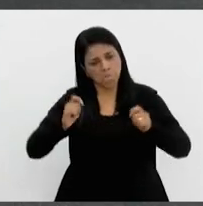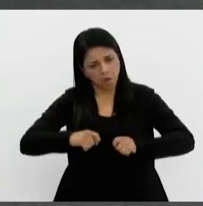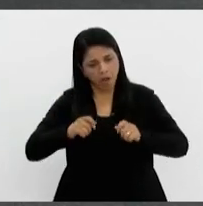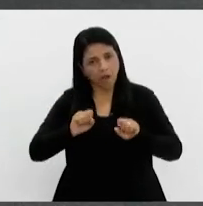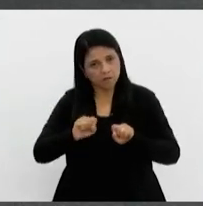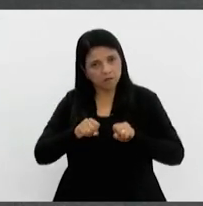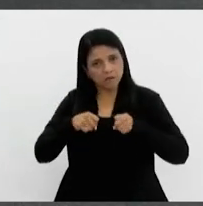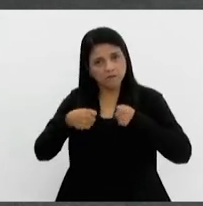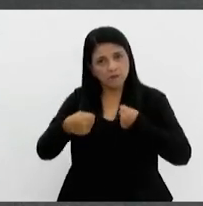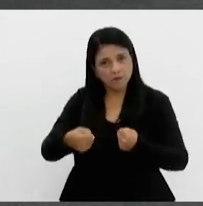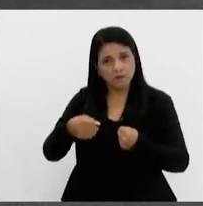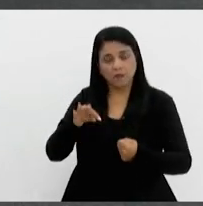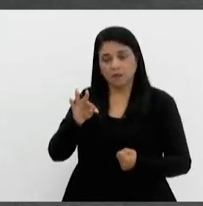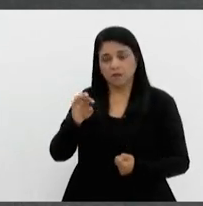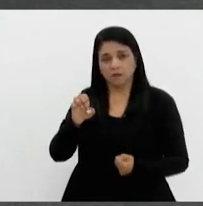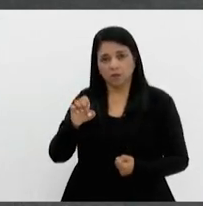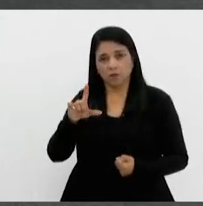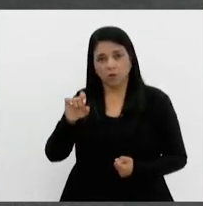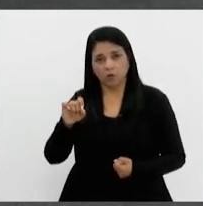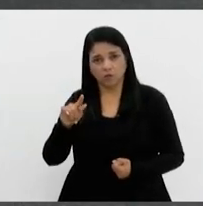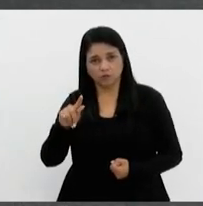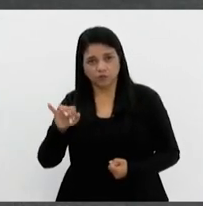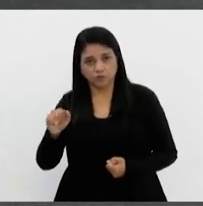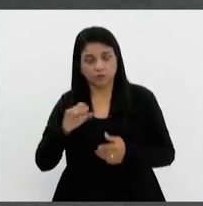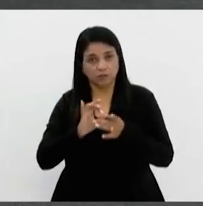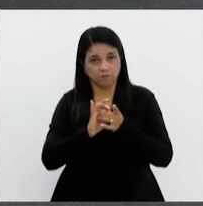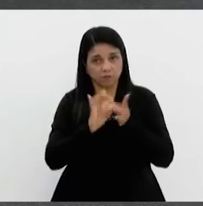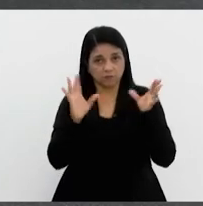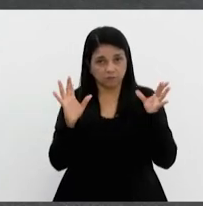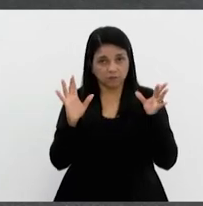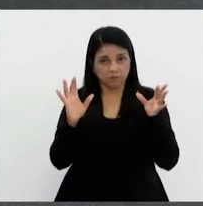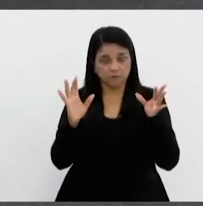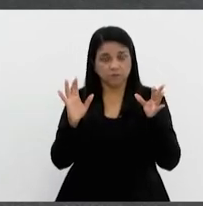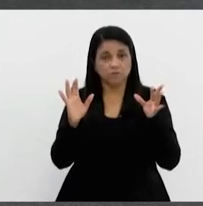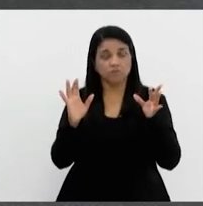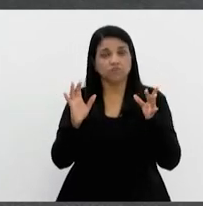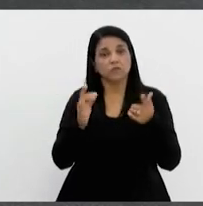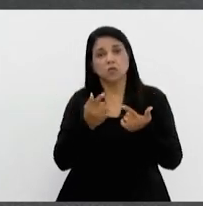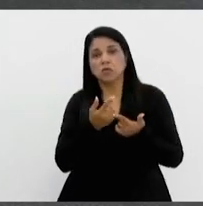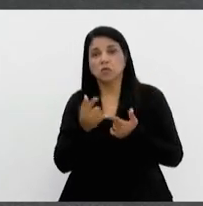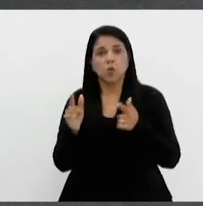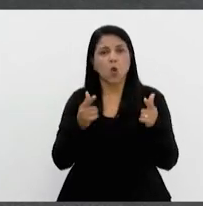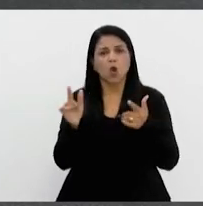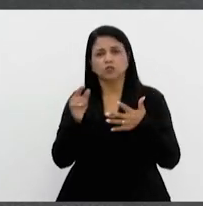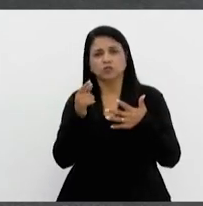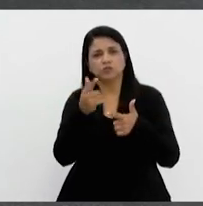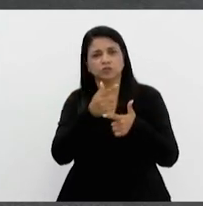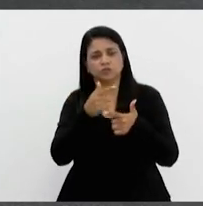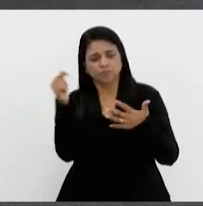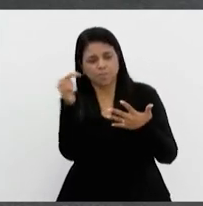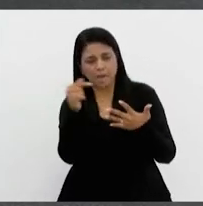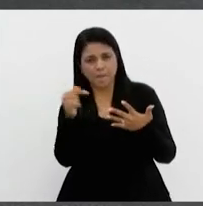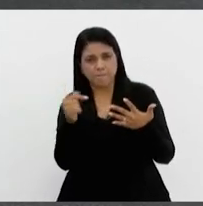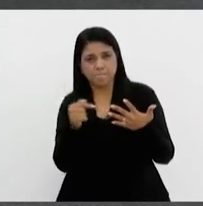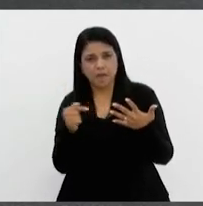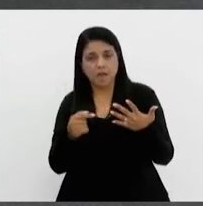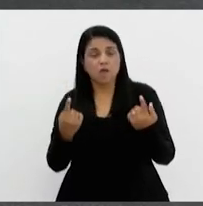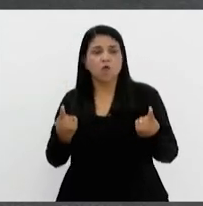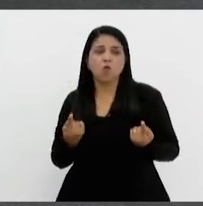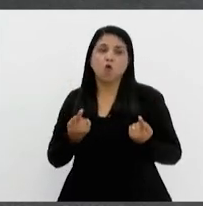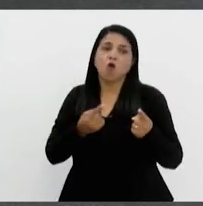a teologia da libertação e ter muitas outras questões que sejamos